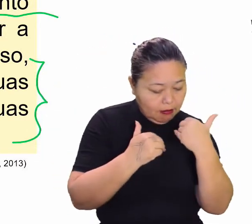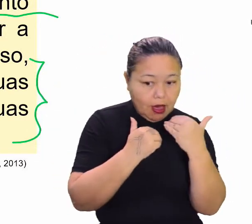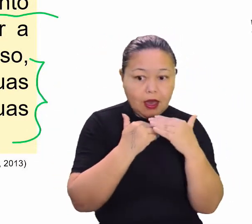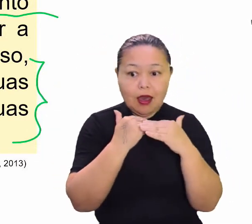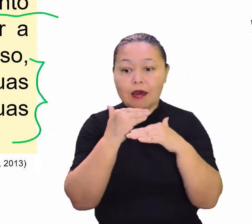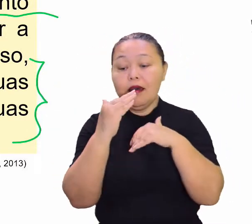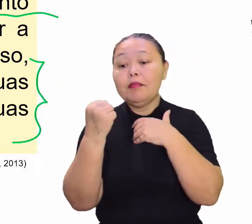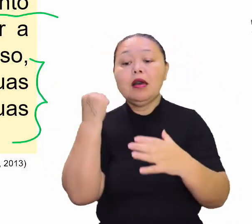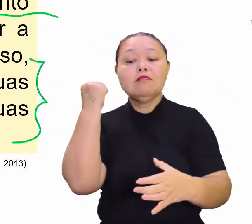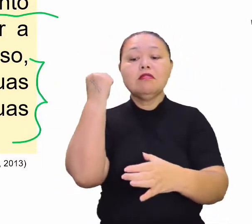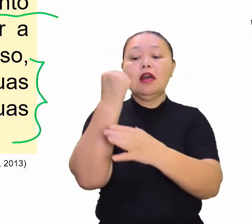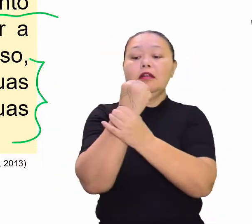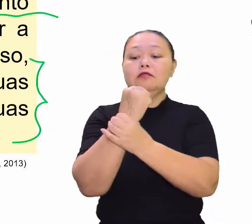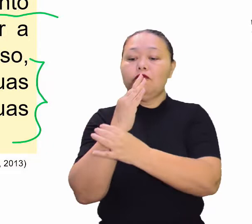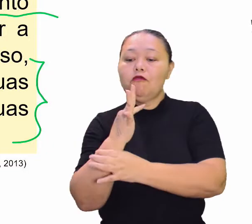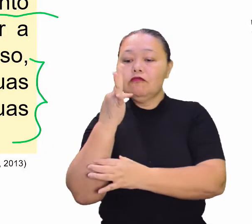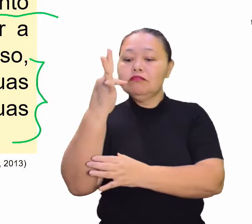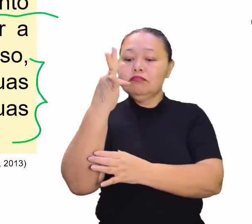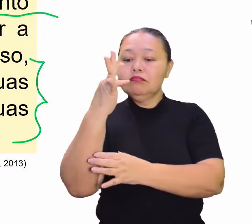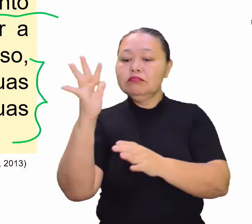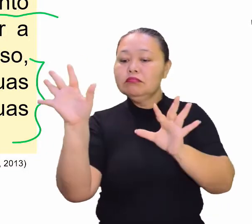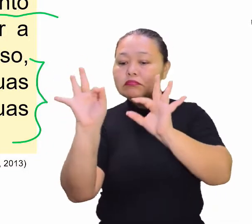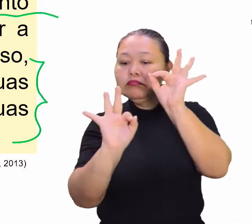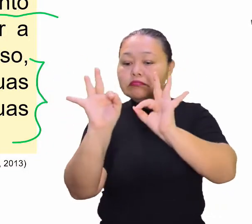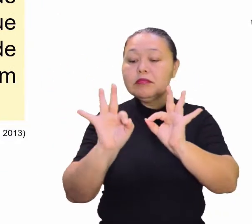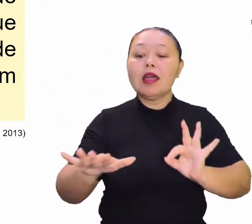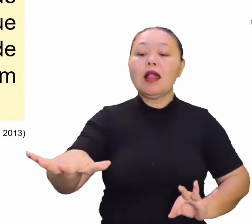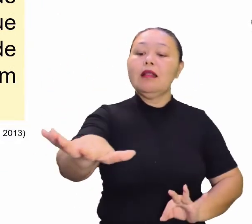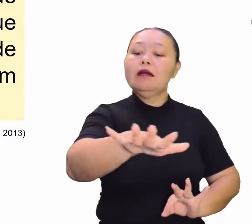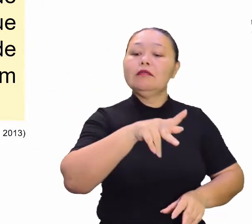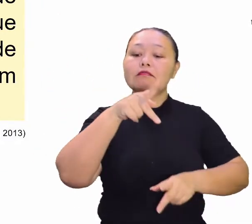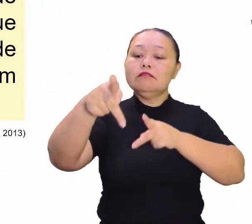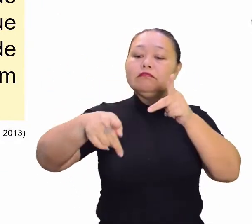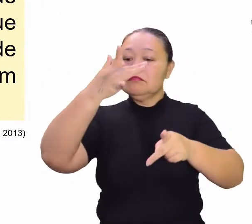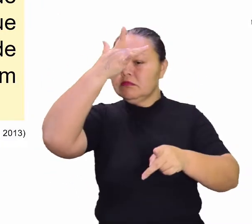poder garantir uma estruturação melhor daquela área povoada.